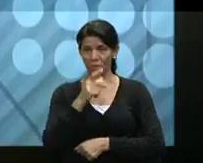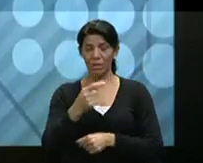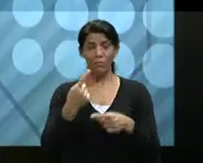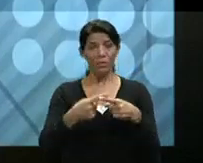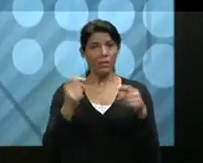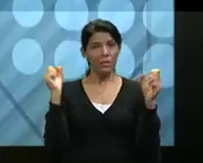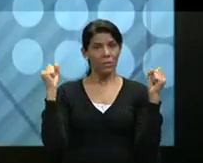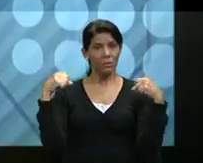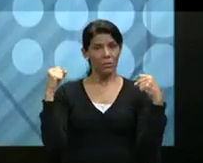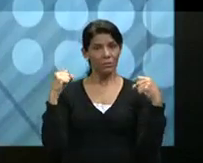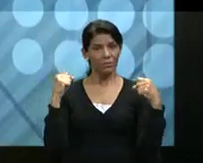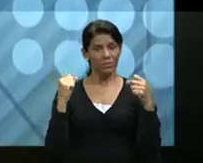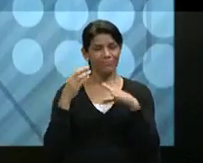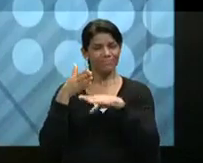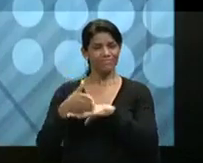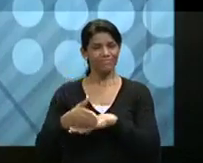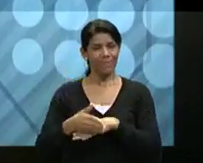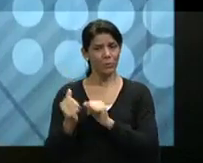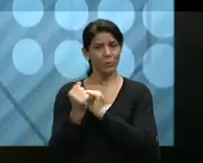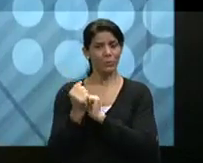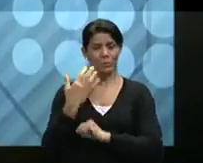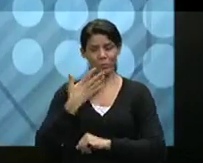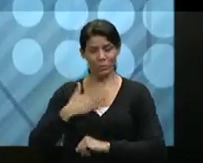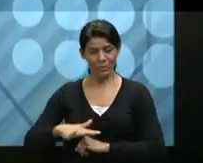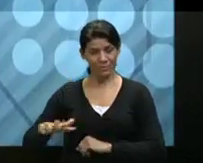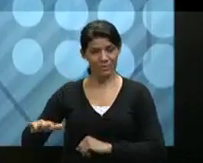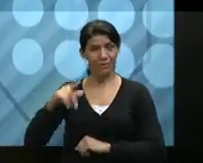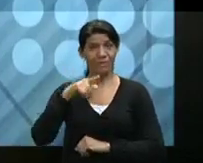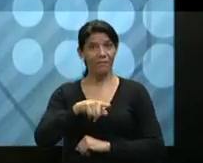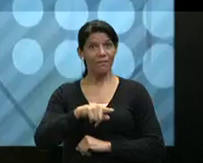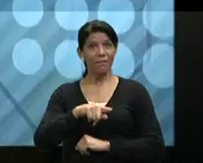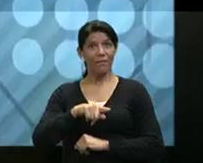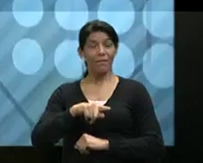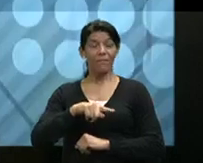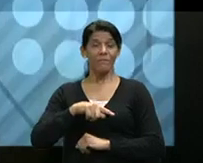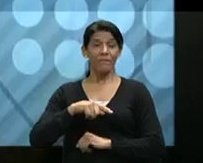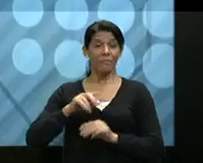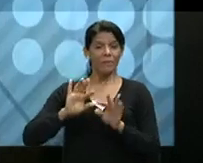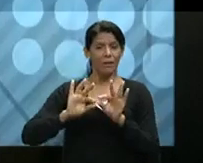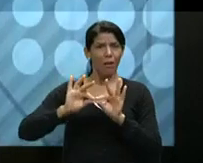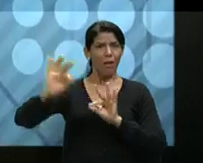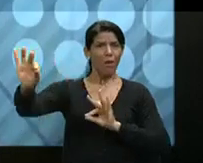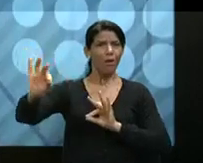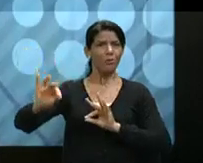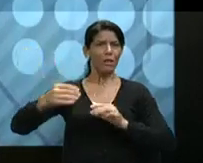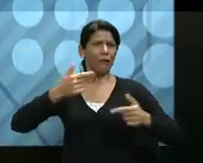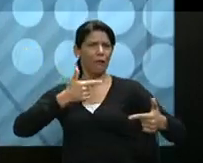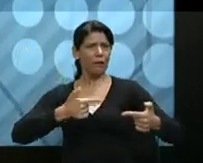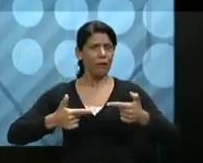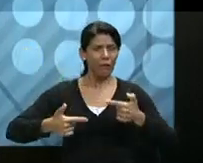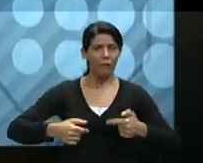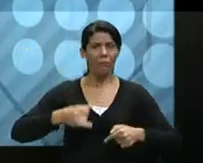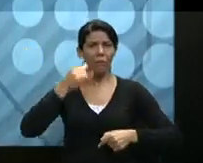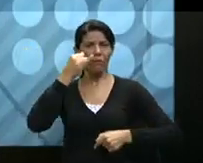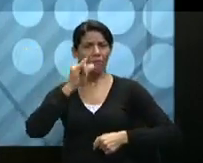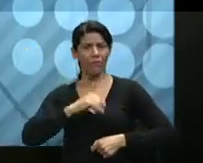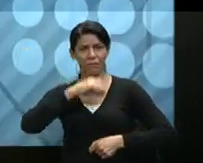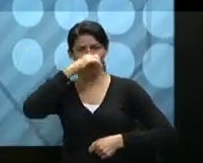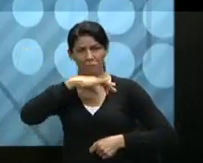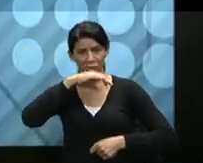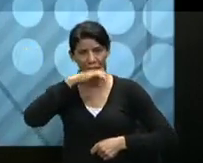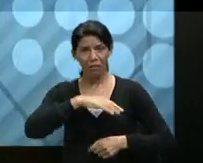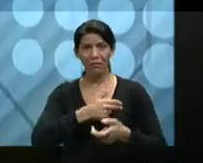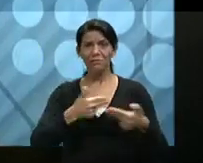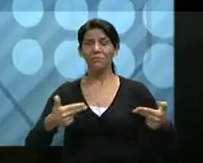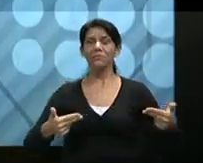educação física entrar na vida das crianças, essas ficam mais longe do crime, né? Ficam mais longe da criminalidade, da